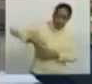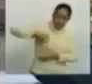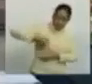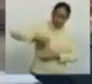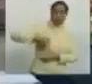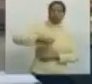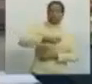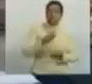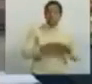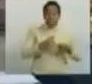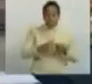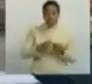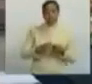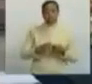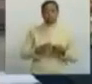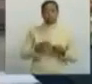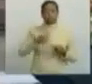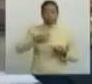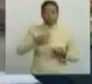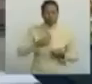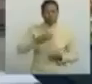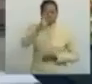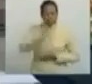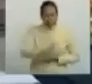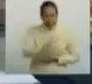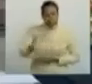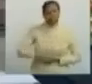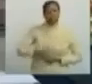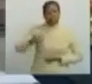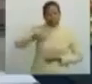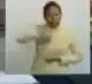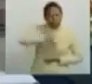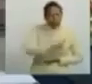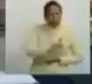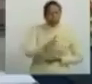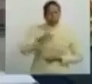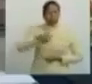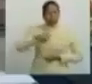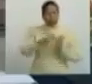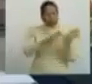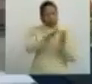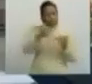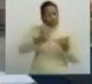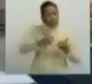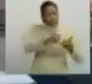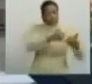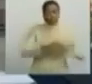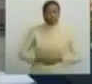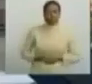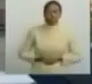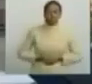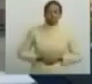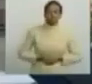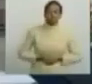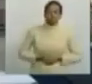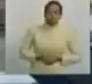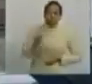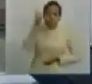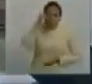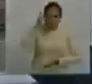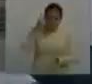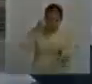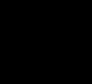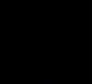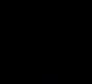cristão. Sou seguidor de nosso Senhor Jesus Cristo. E durma com esse barulho, pelo amor de Deus.